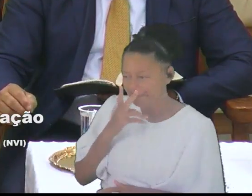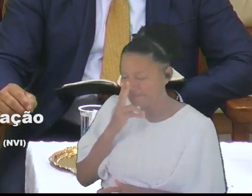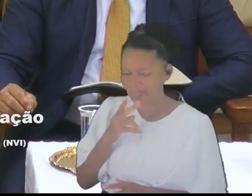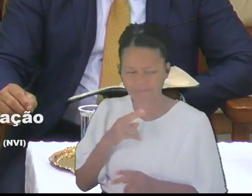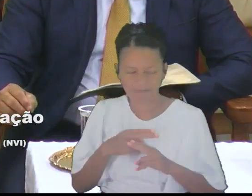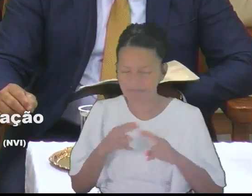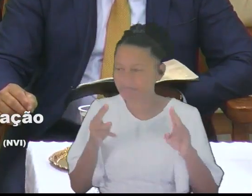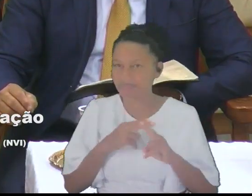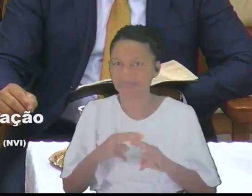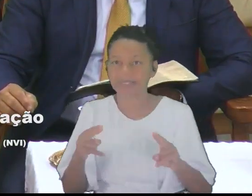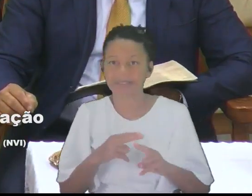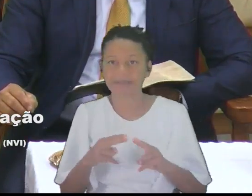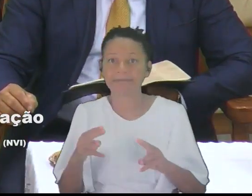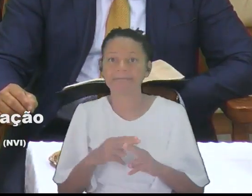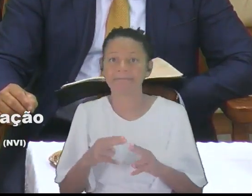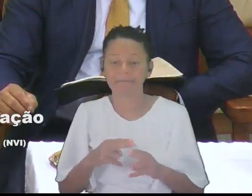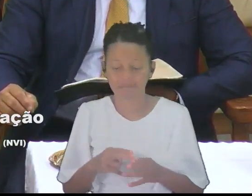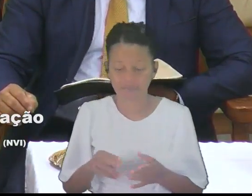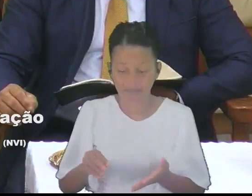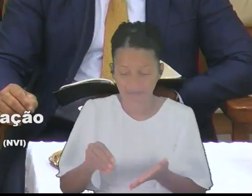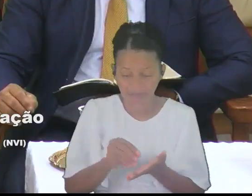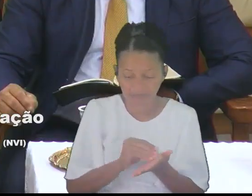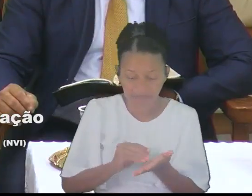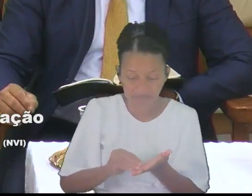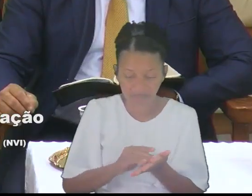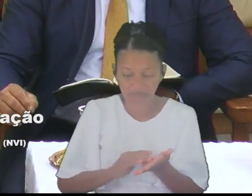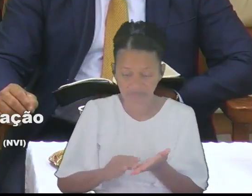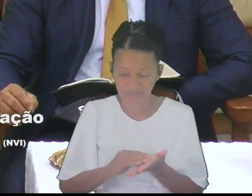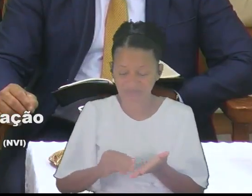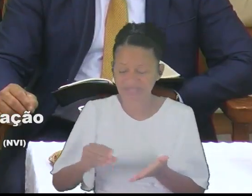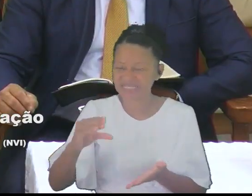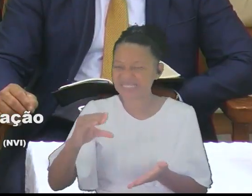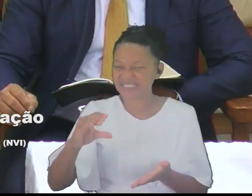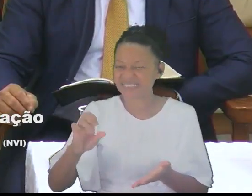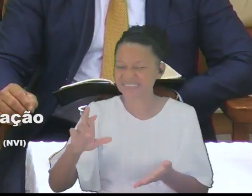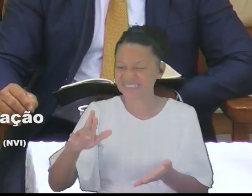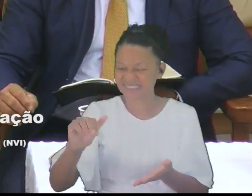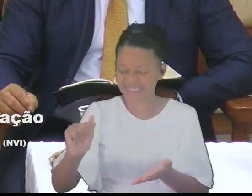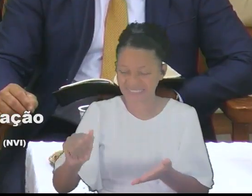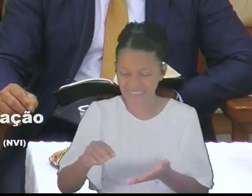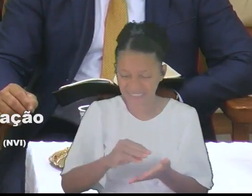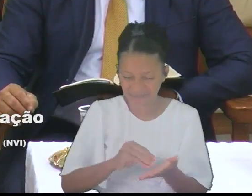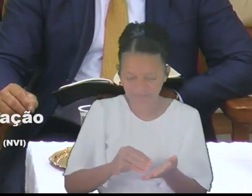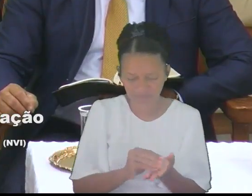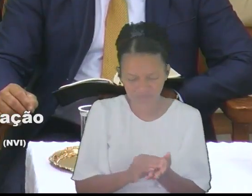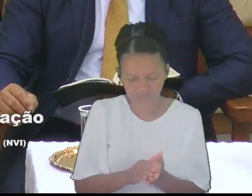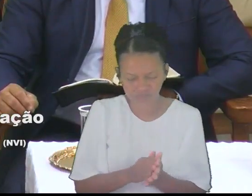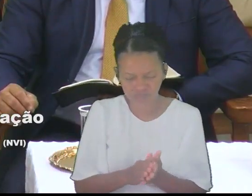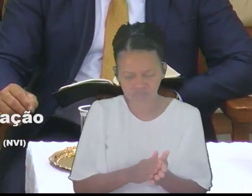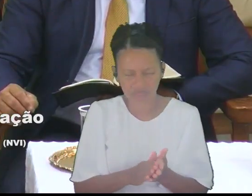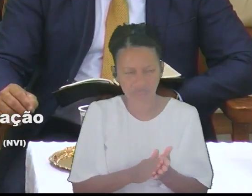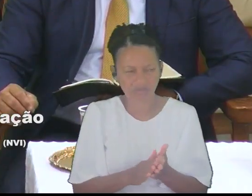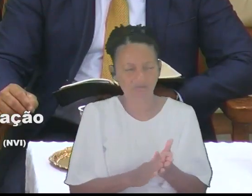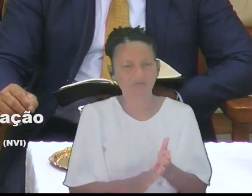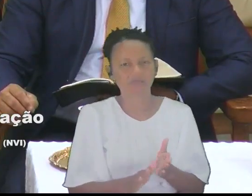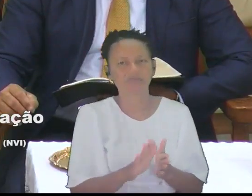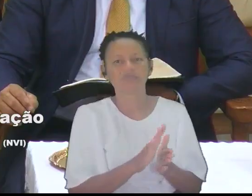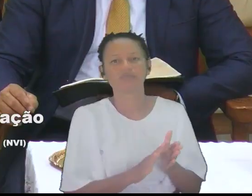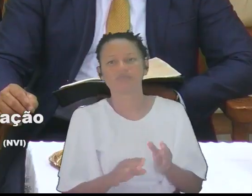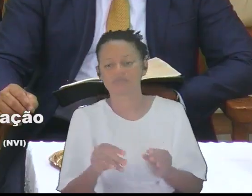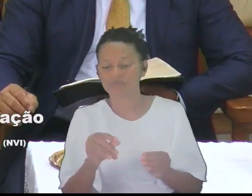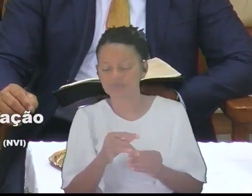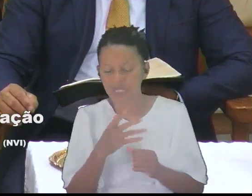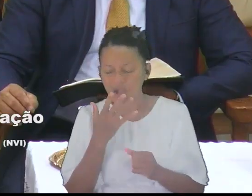Eles pegavam pó de mármore, botavam na cera quente, aí derretia e botavam um corantezinho da cor